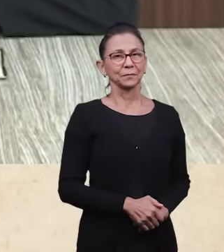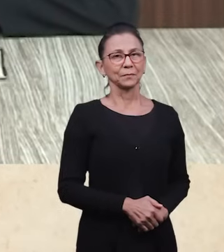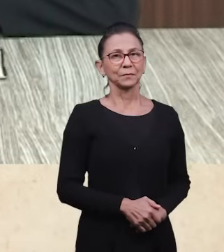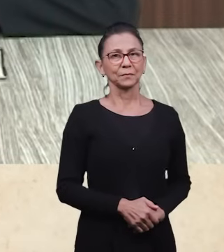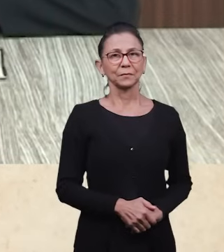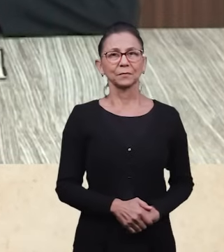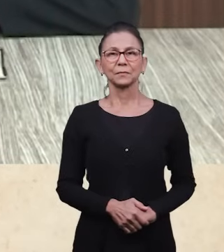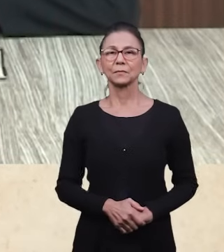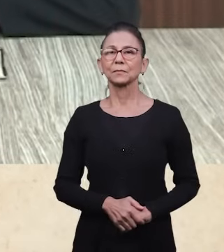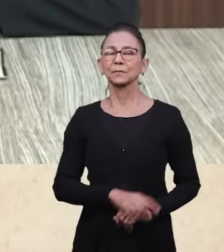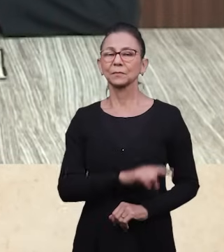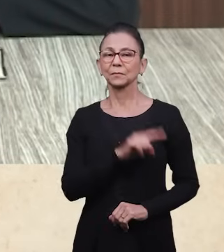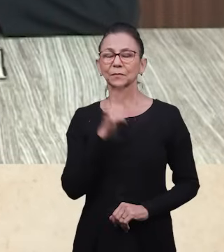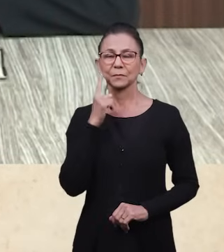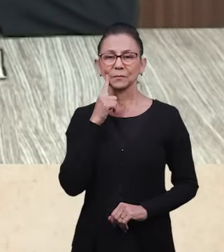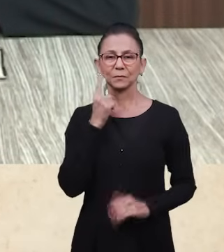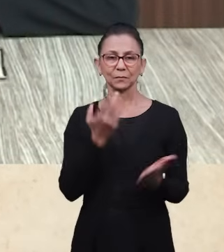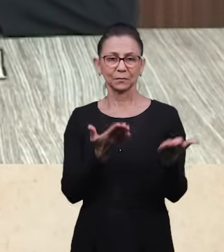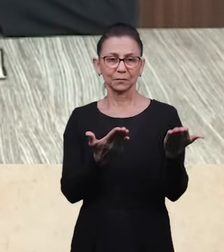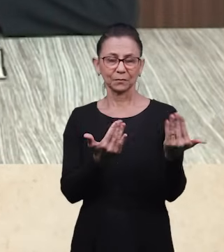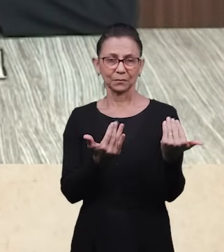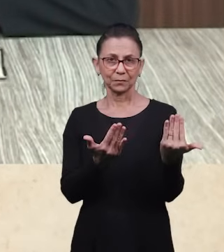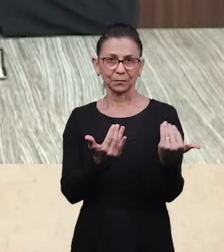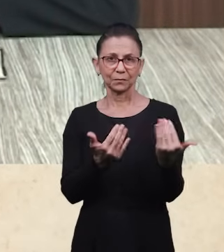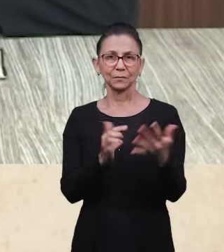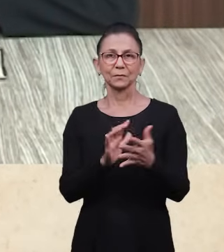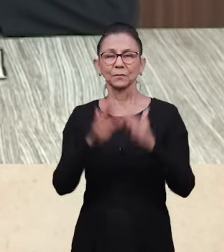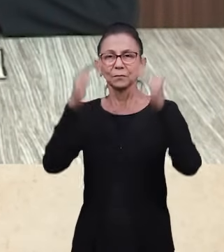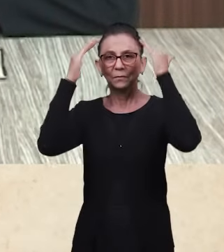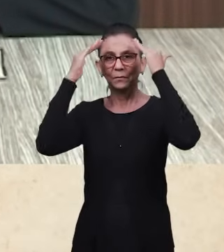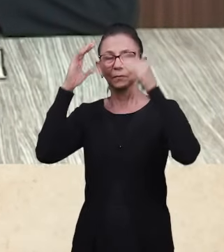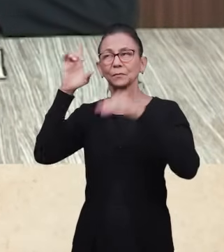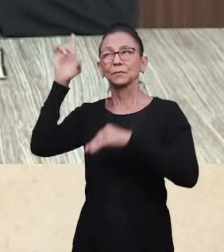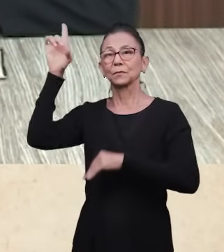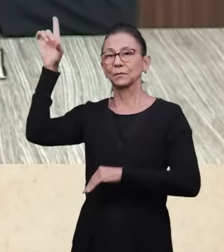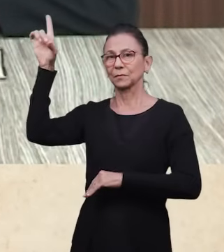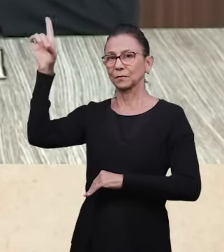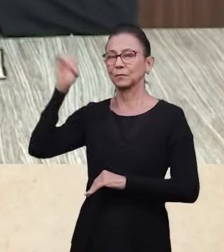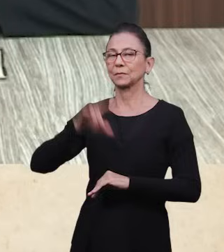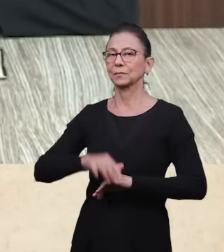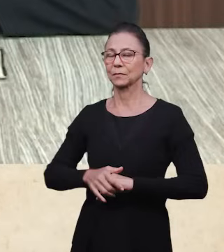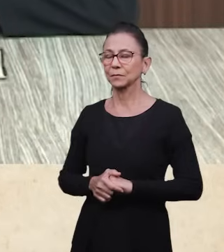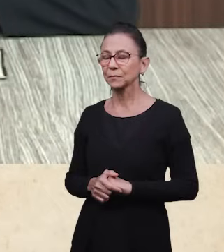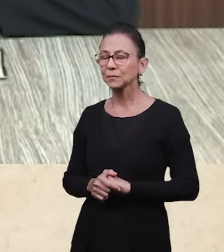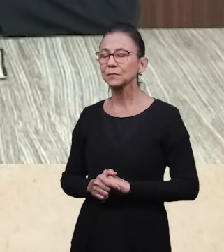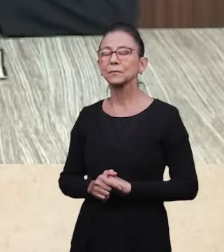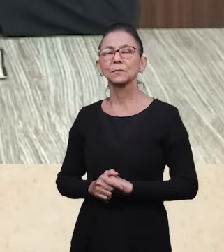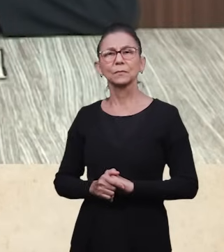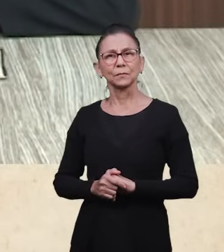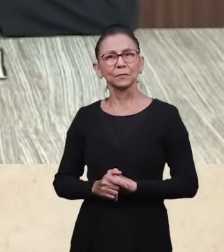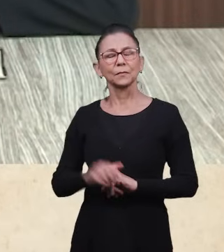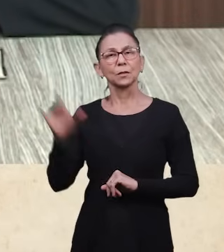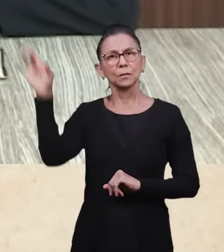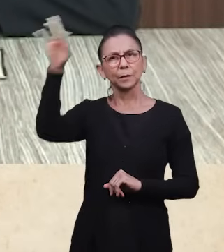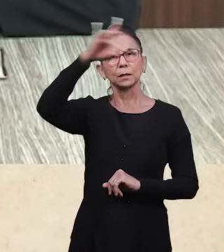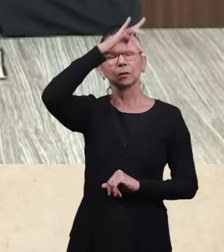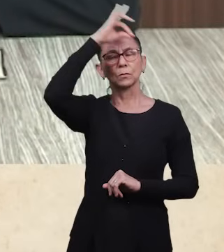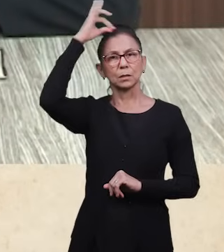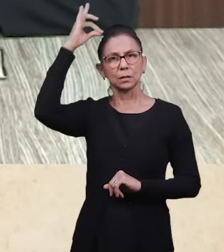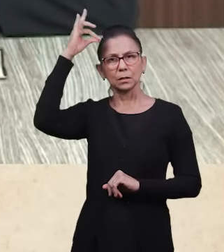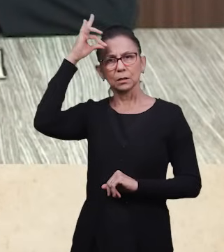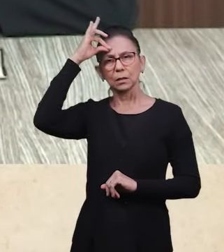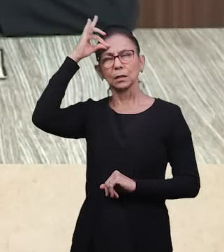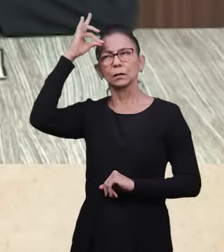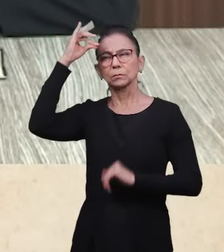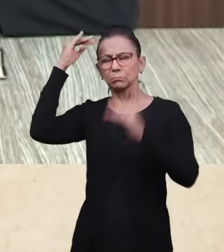estão buscando a vontade do Senhor a cada dia, que através da direção e do governo do Espírito Santo, conforme